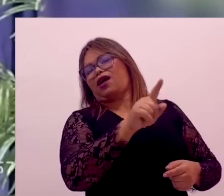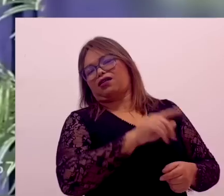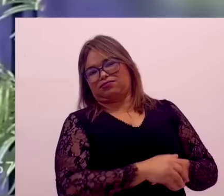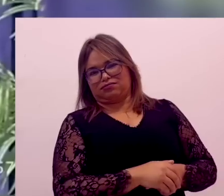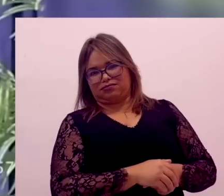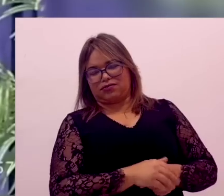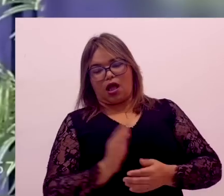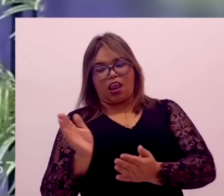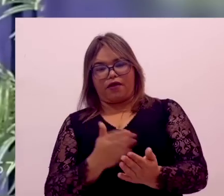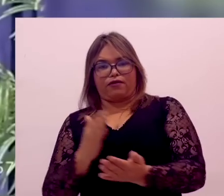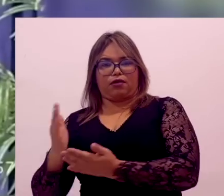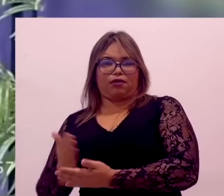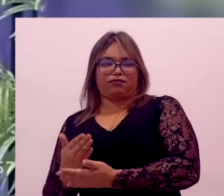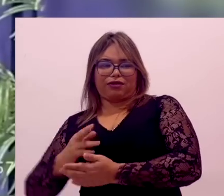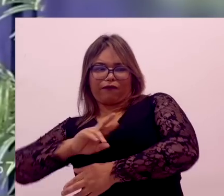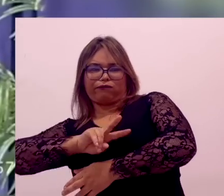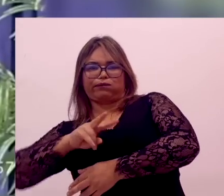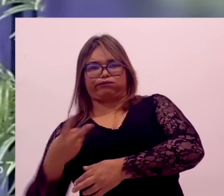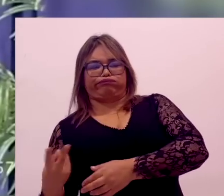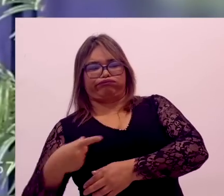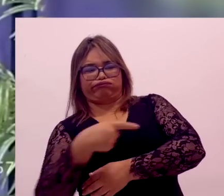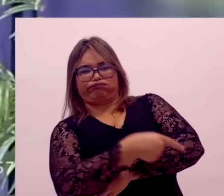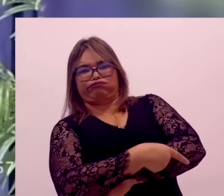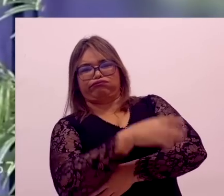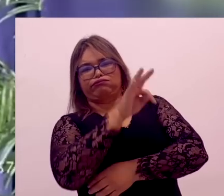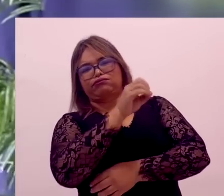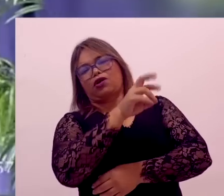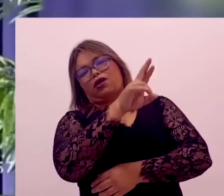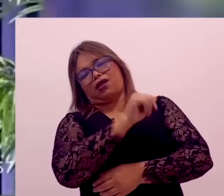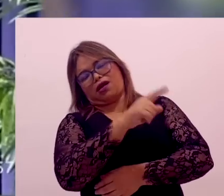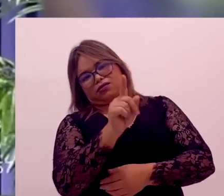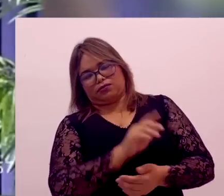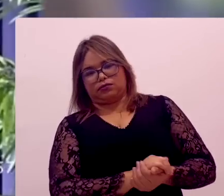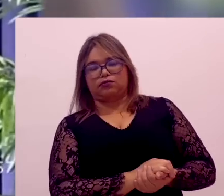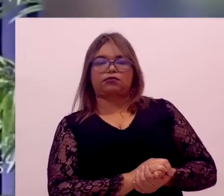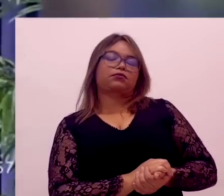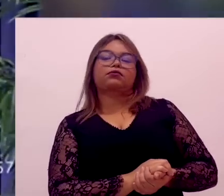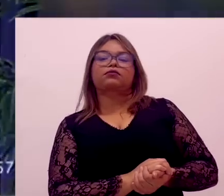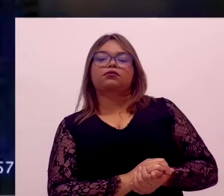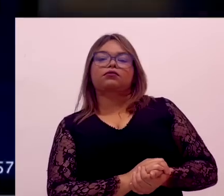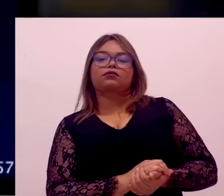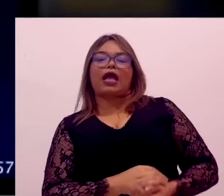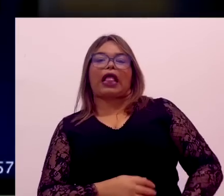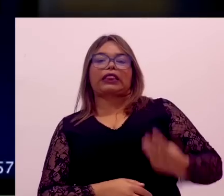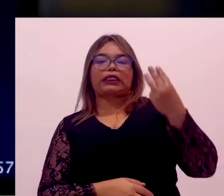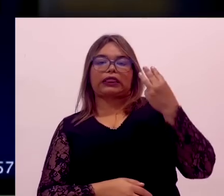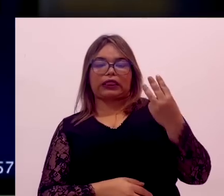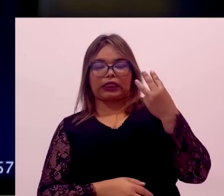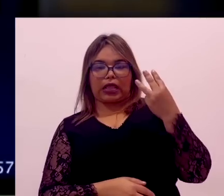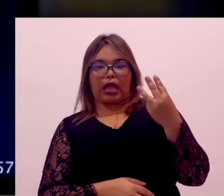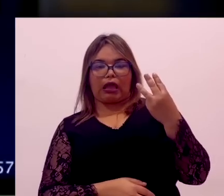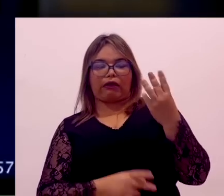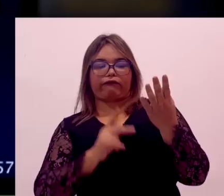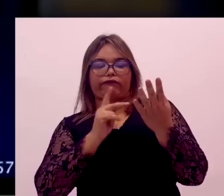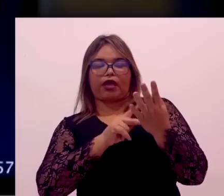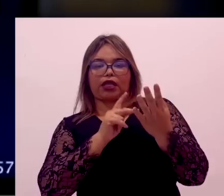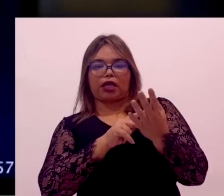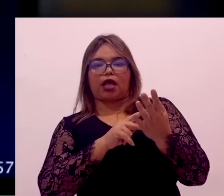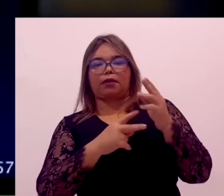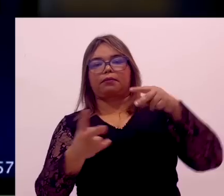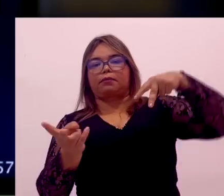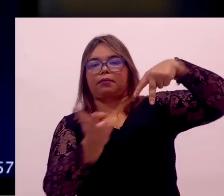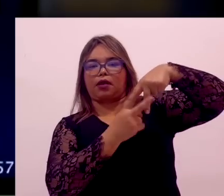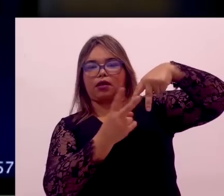ocultismo. As três luzes da loja maçônica são símbolos para nós do poder, sabedoria e bondade de